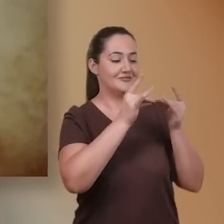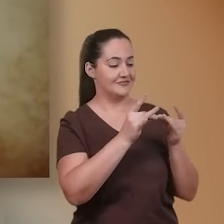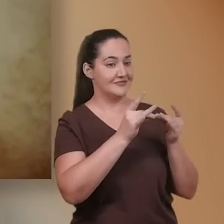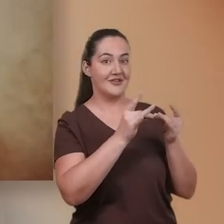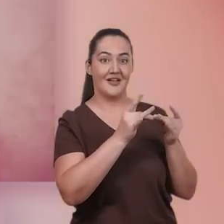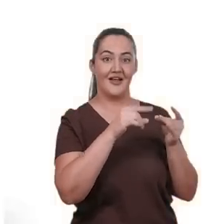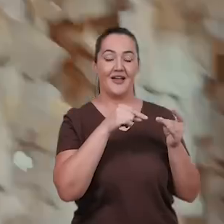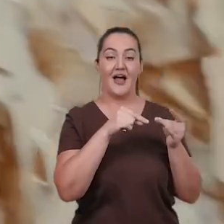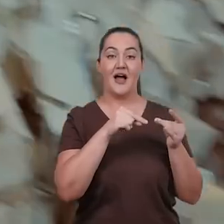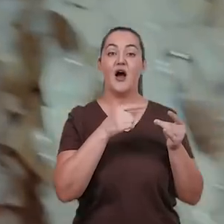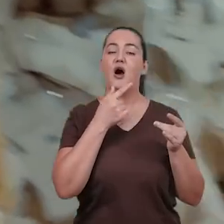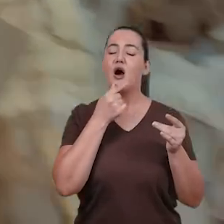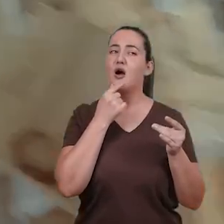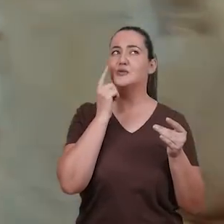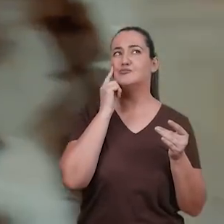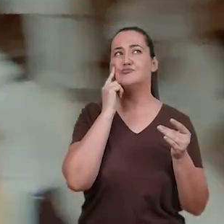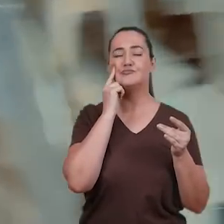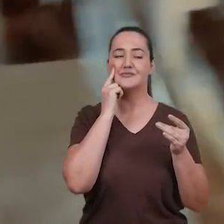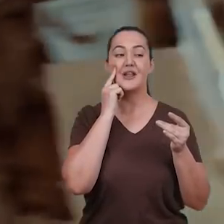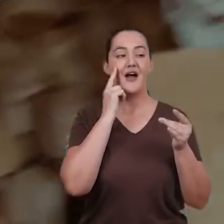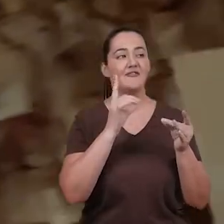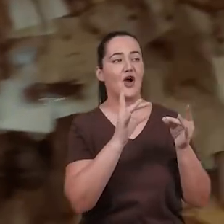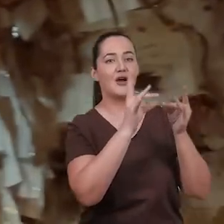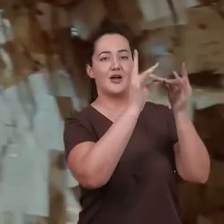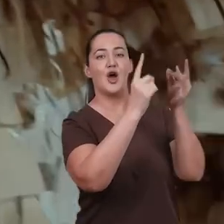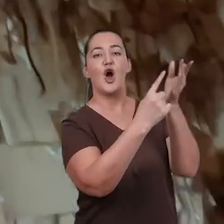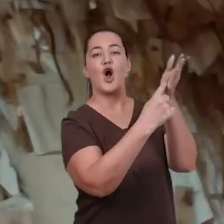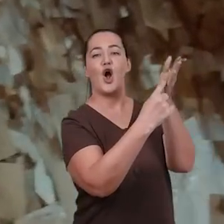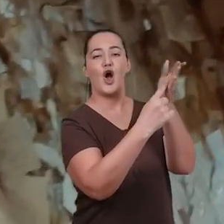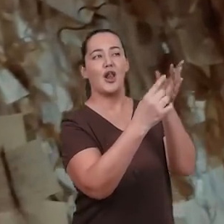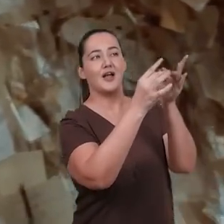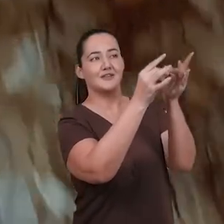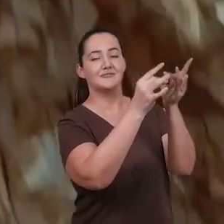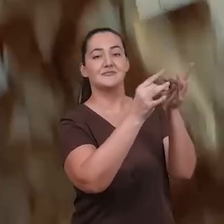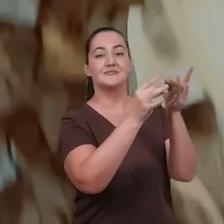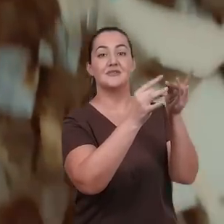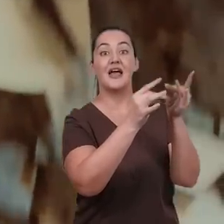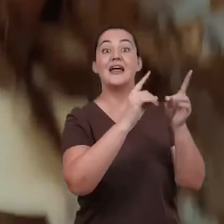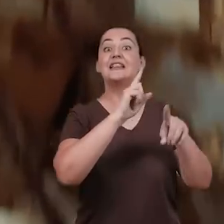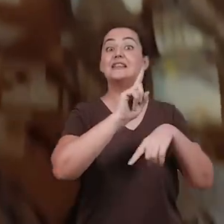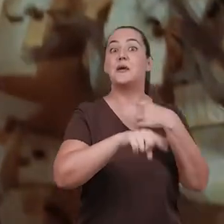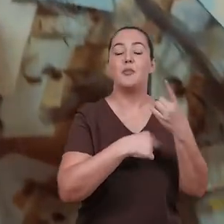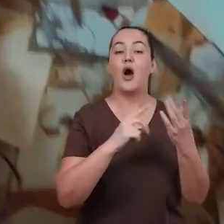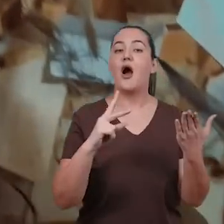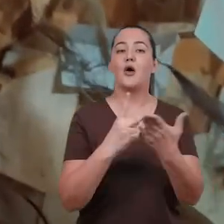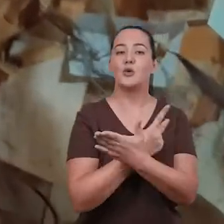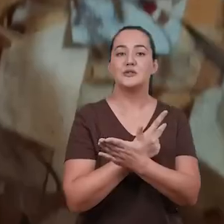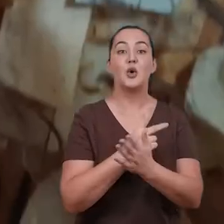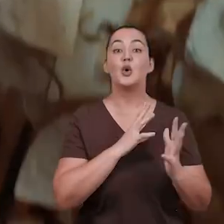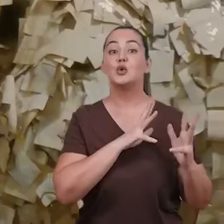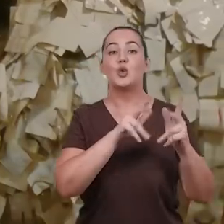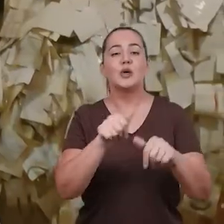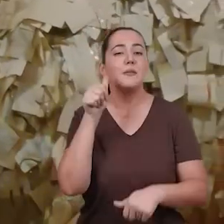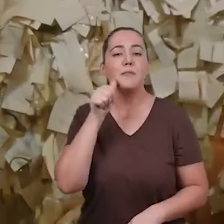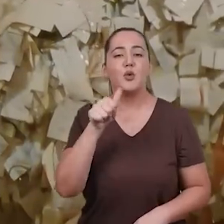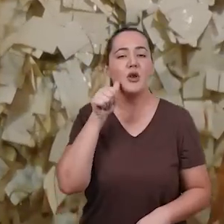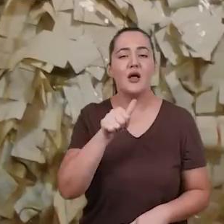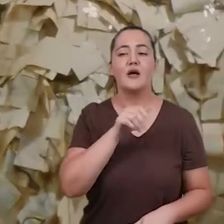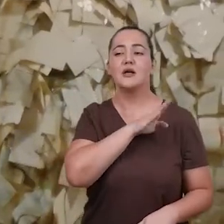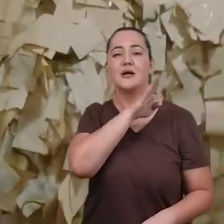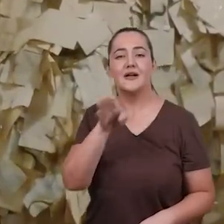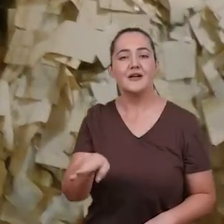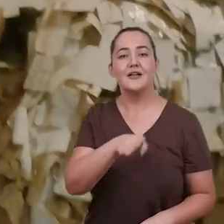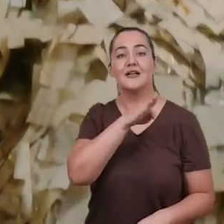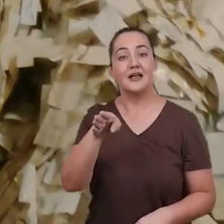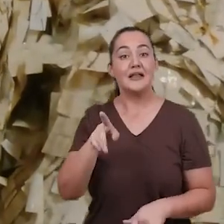que diferente. Aí, o oleiro decidiu pendurar a mecha na parede de seu ateliê e desde então, as clientes que